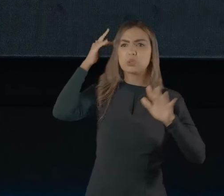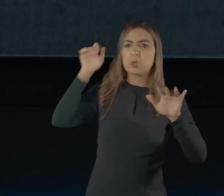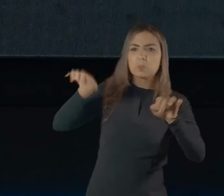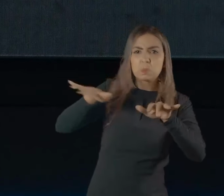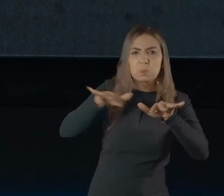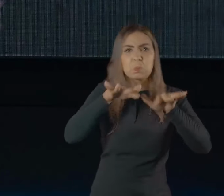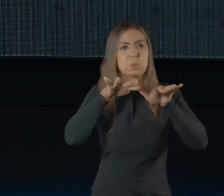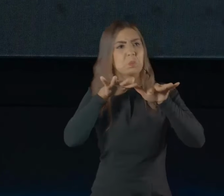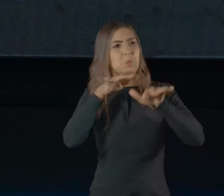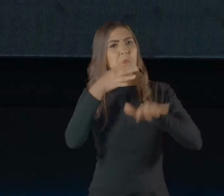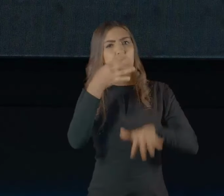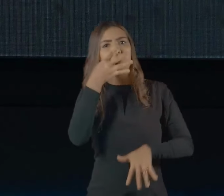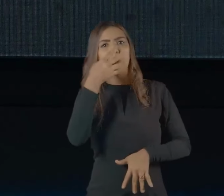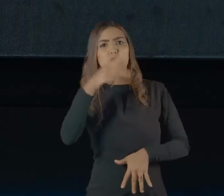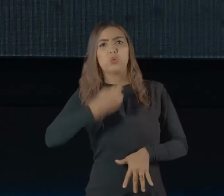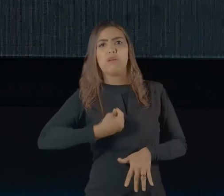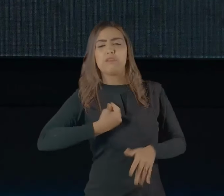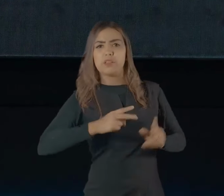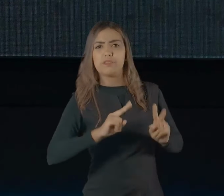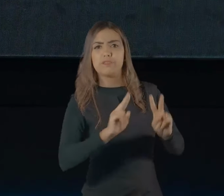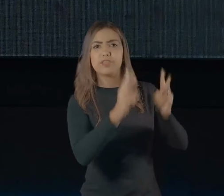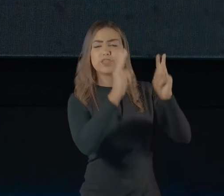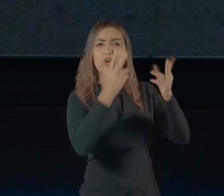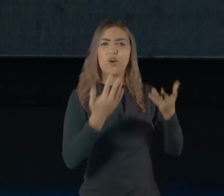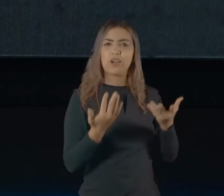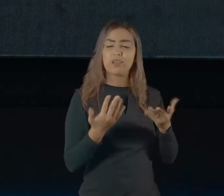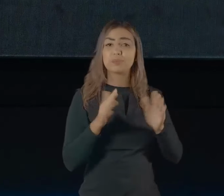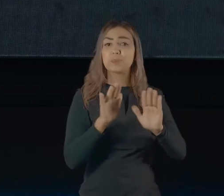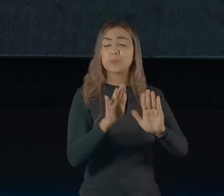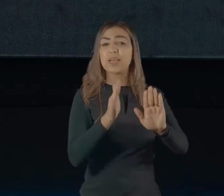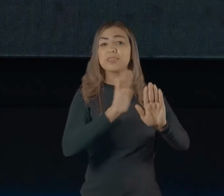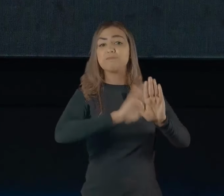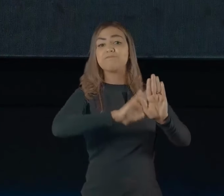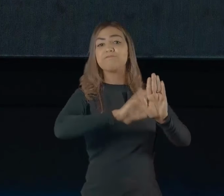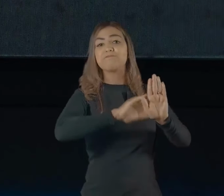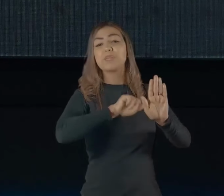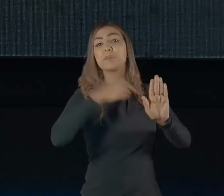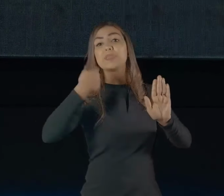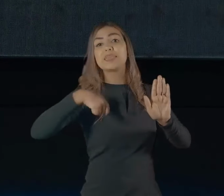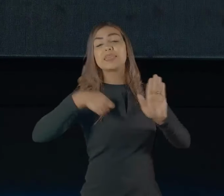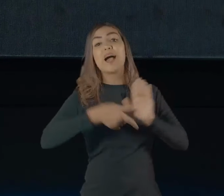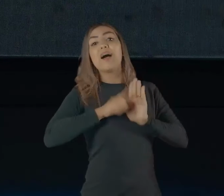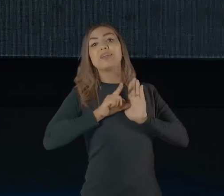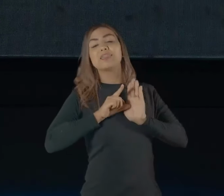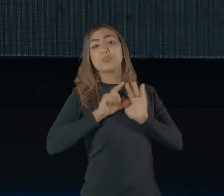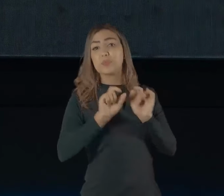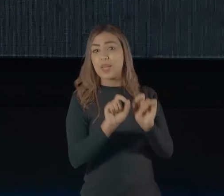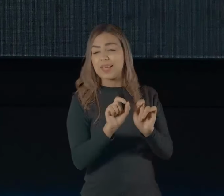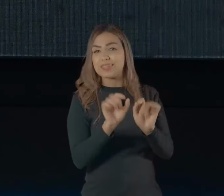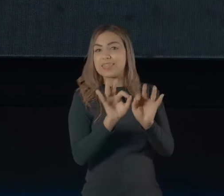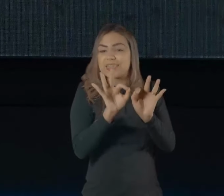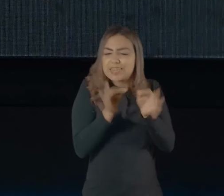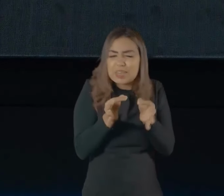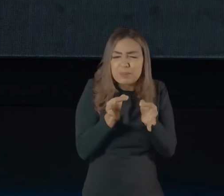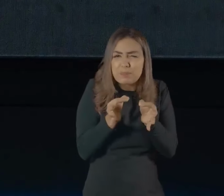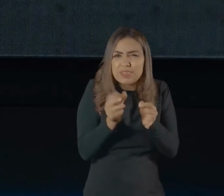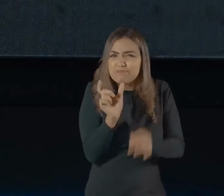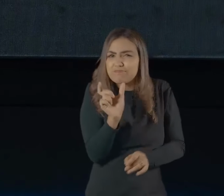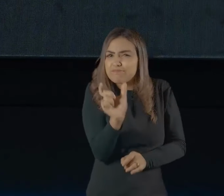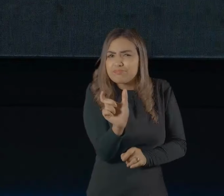Amém? Mas isso... tudo depende de uma palavrinha bem pequena,